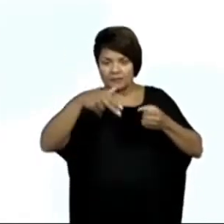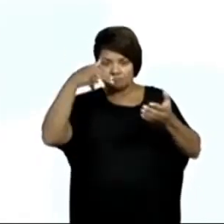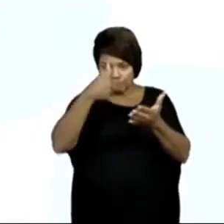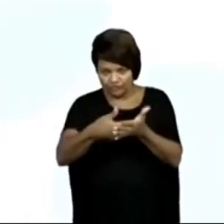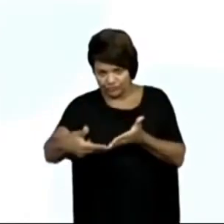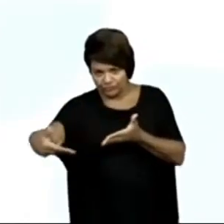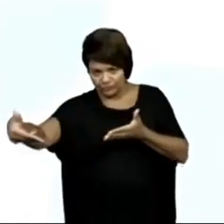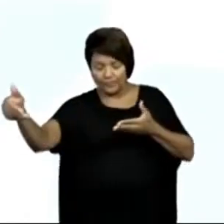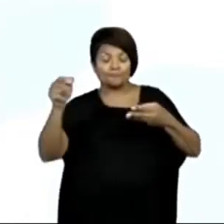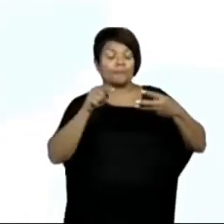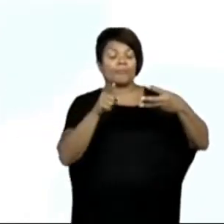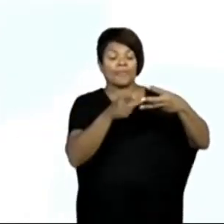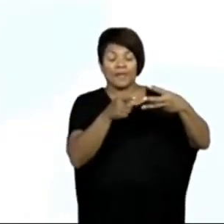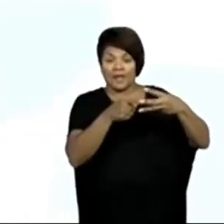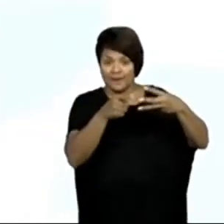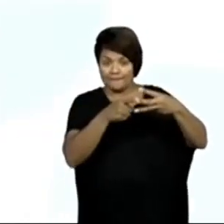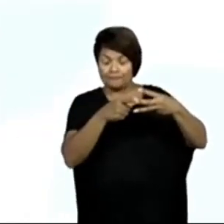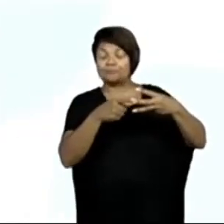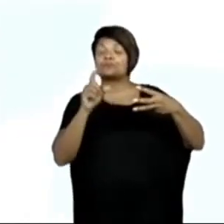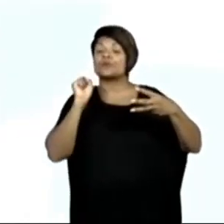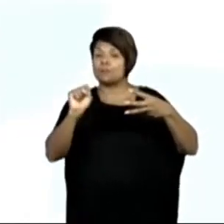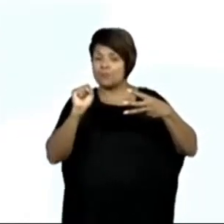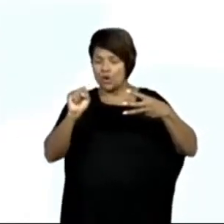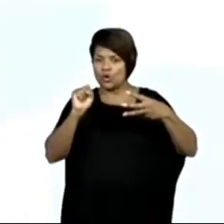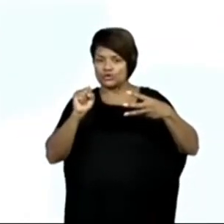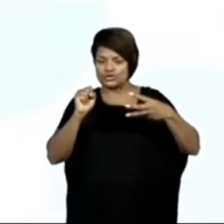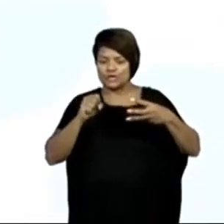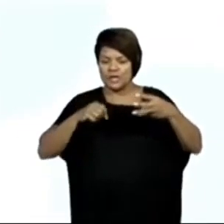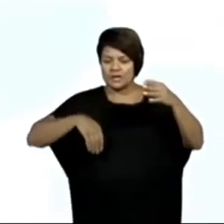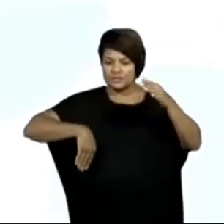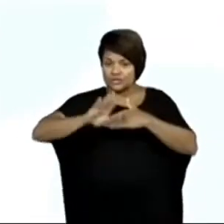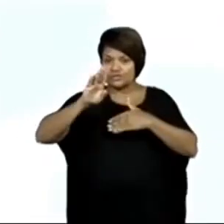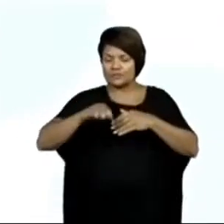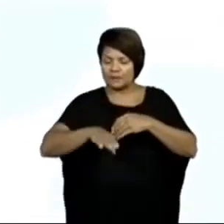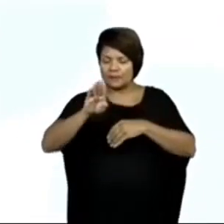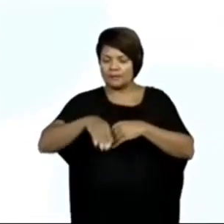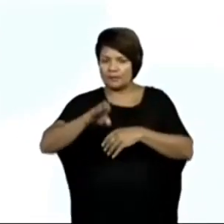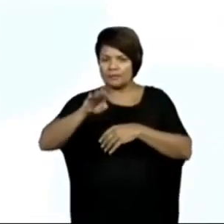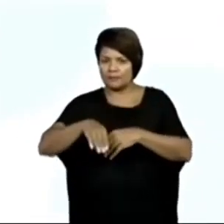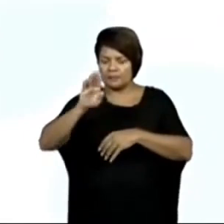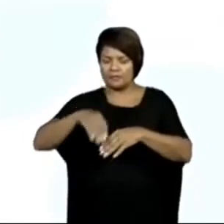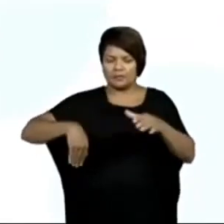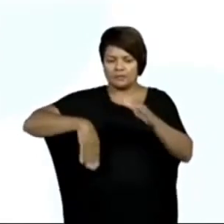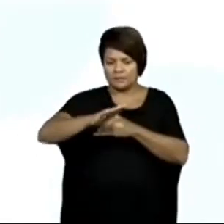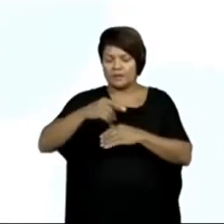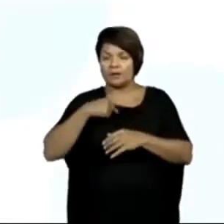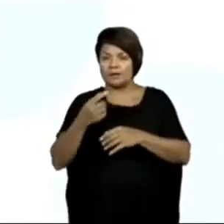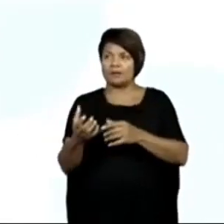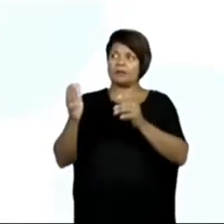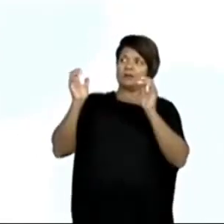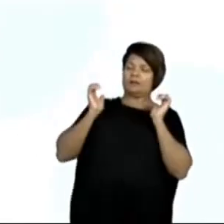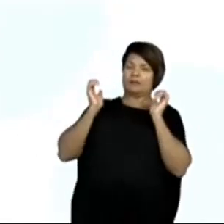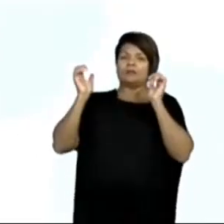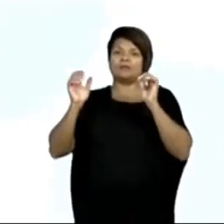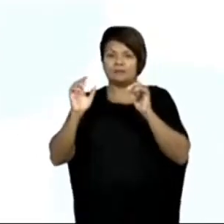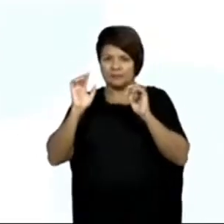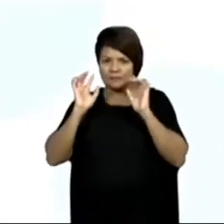deslizar, manipulação, quicar, chutar, lançar, rebater e agarrar,